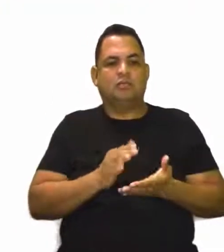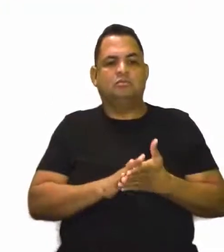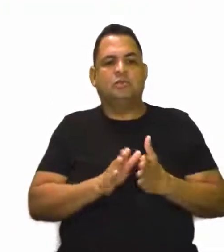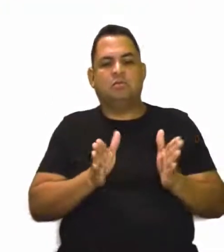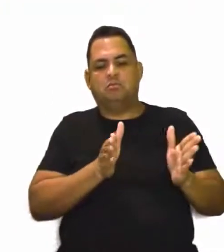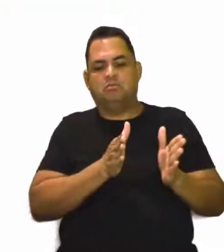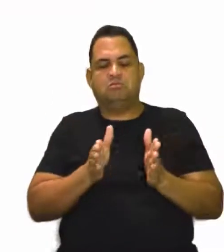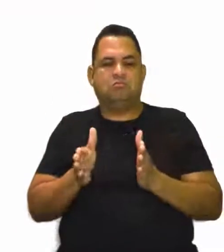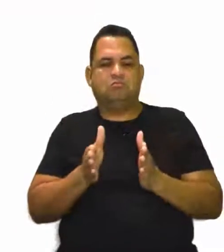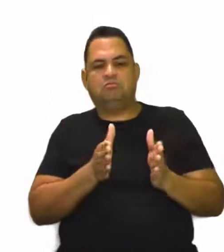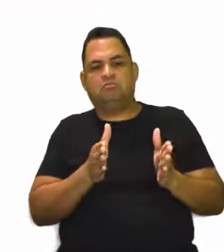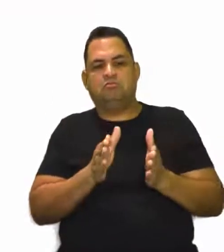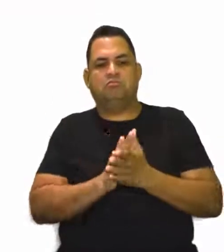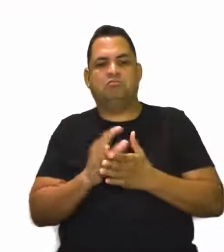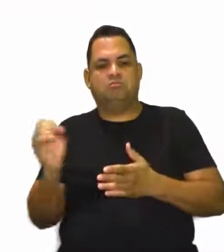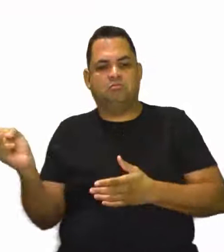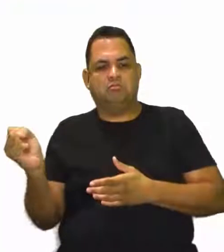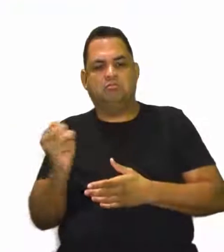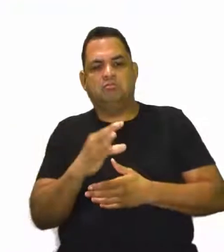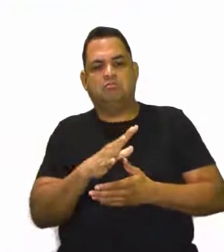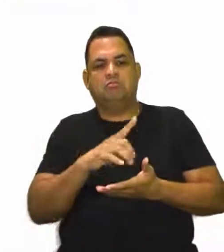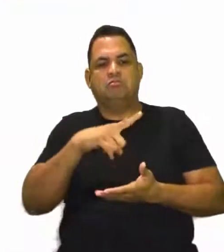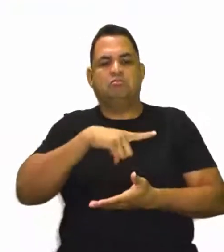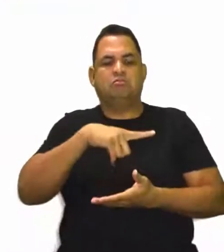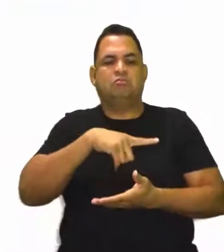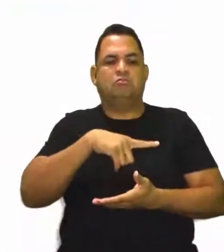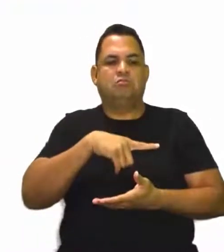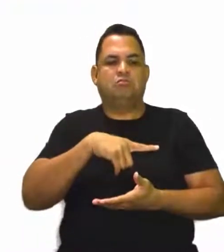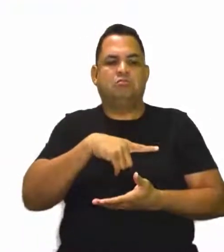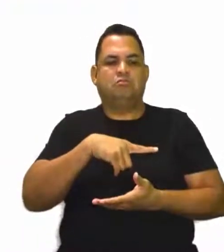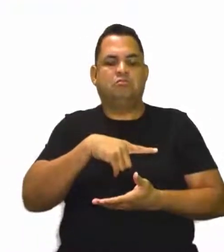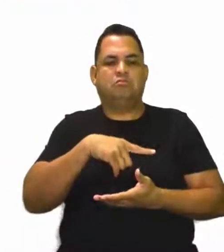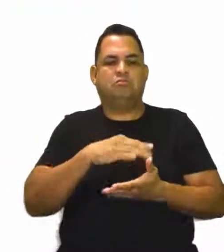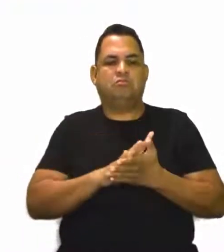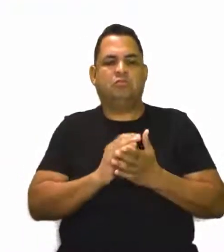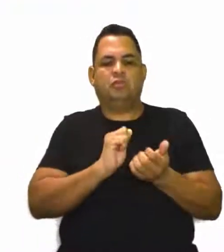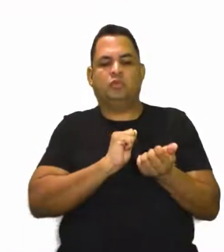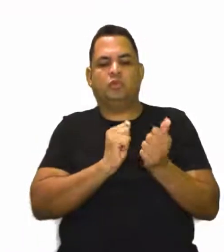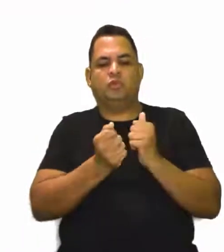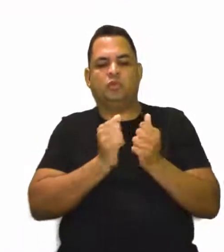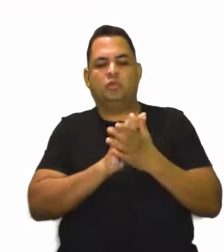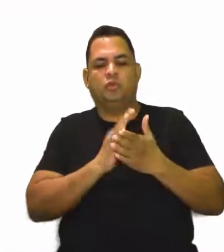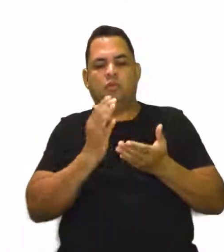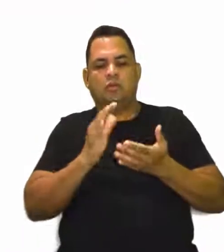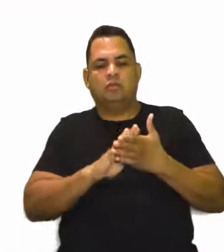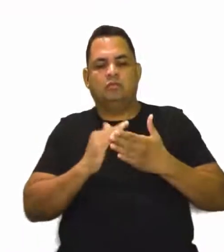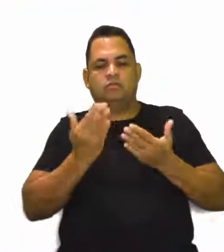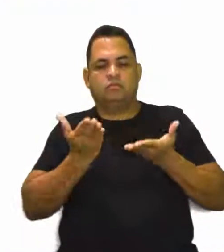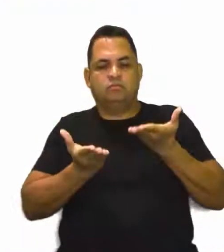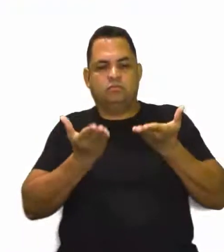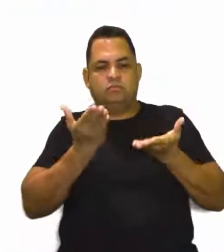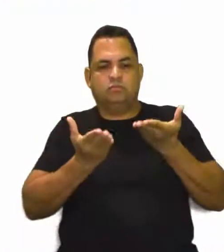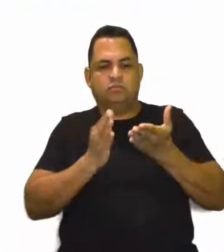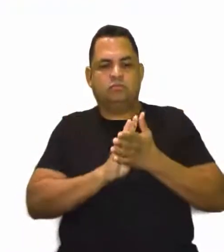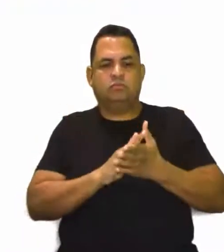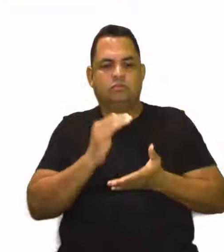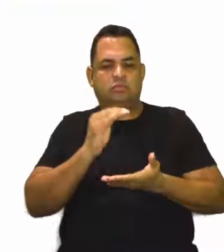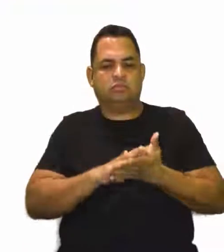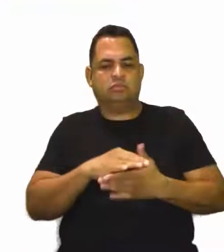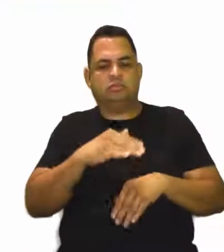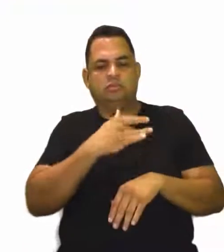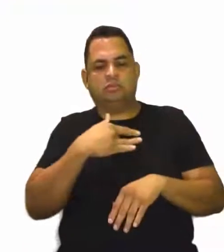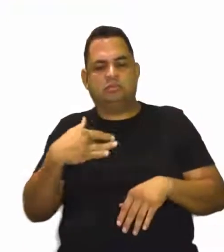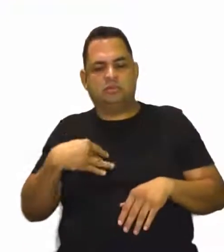período da adolescência e juventude, onde nós temos também, além do controle do peso, bem-estar, saúde